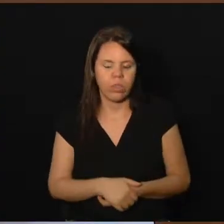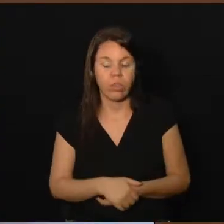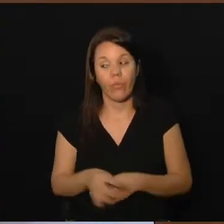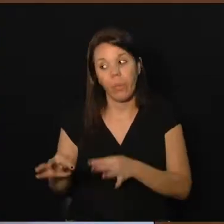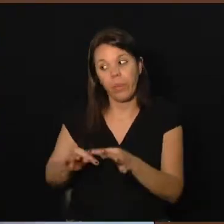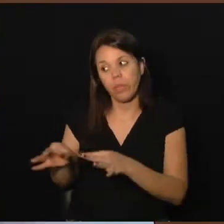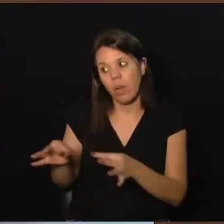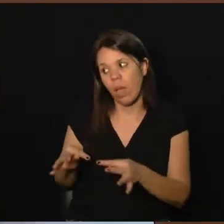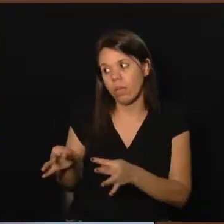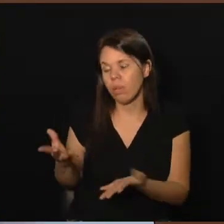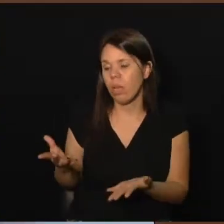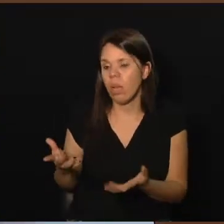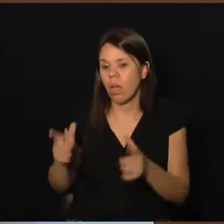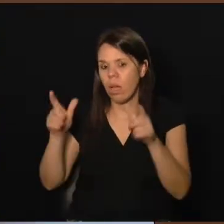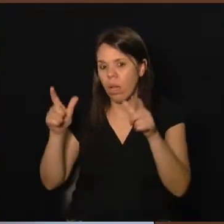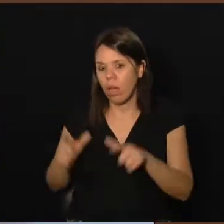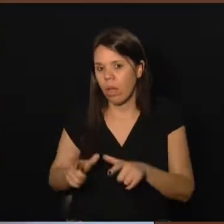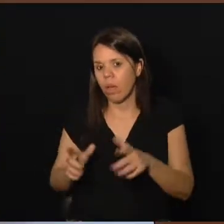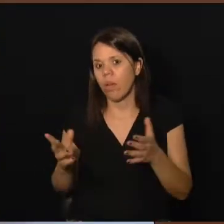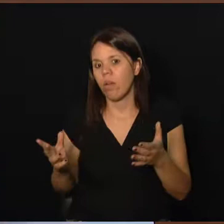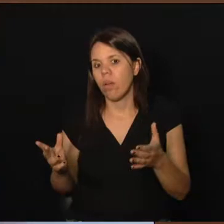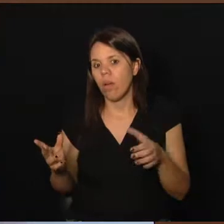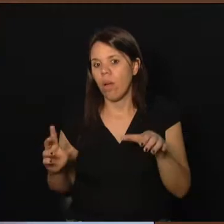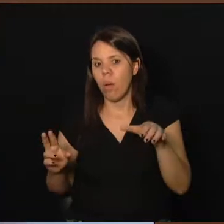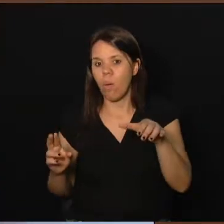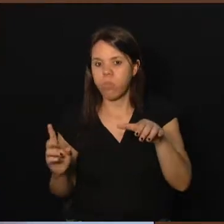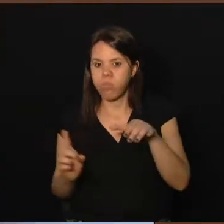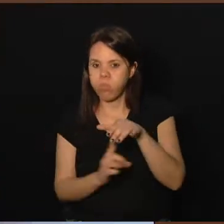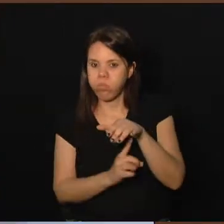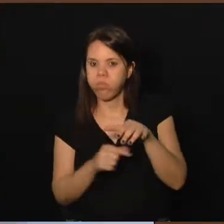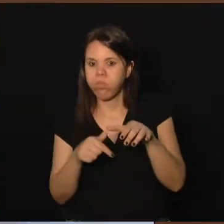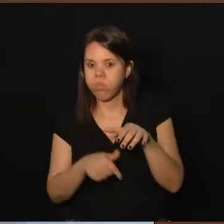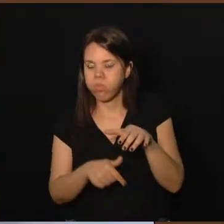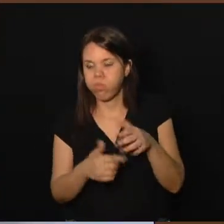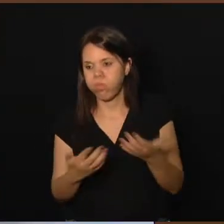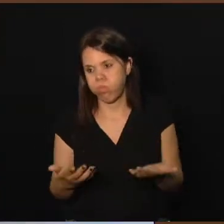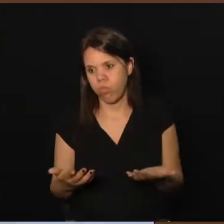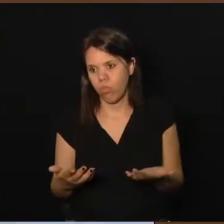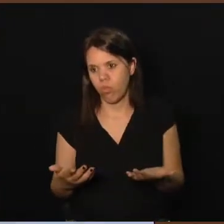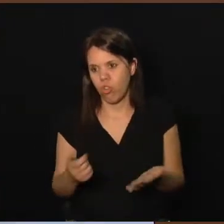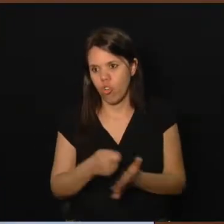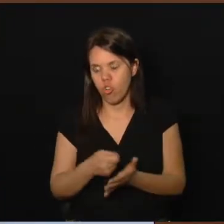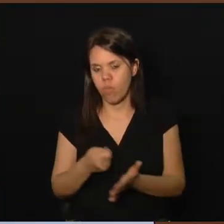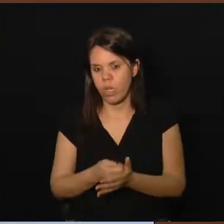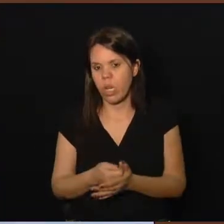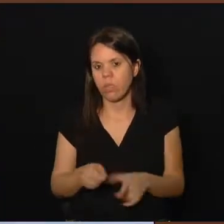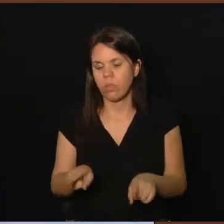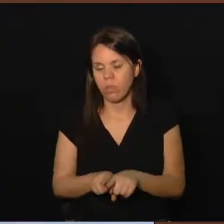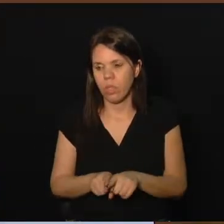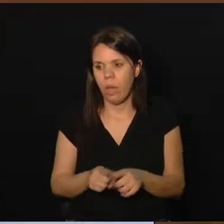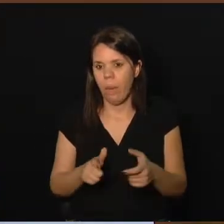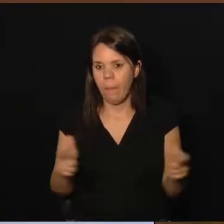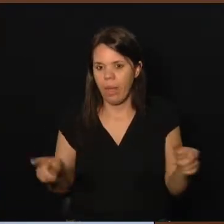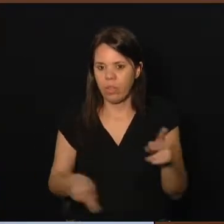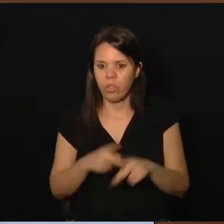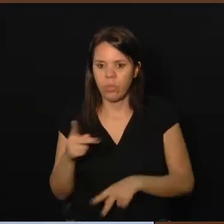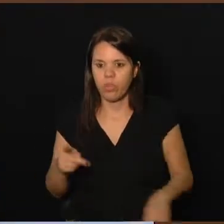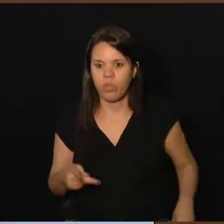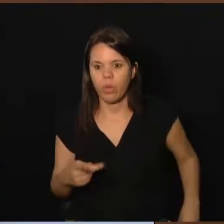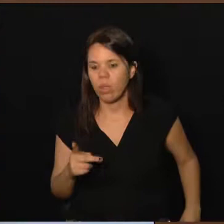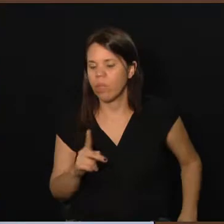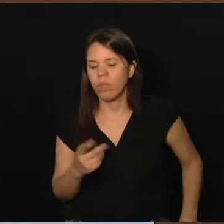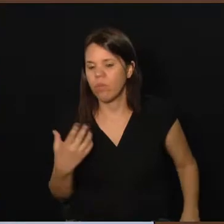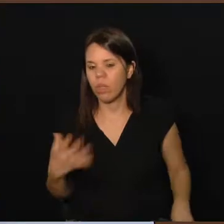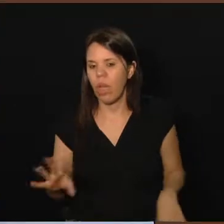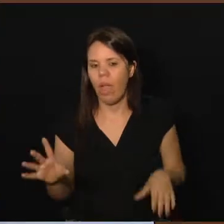de repente, até numa internação compulsória, numa internação involuntária, por que não? A maioria das pessoas que vão para uma internação involuntária